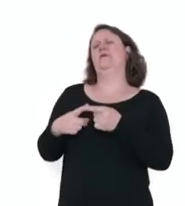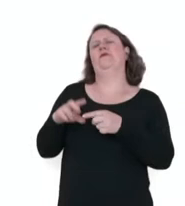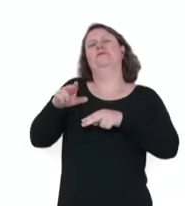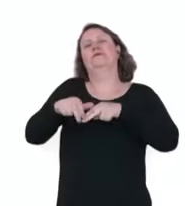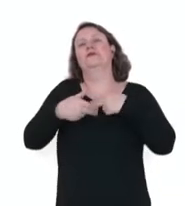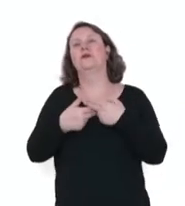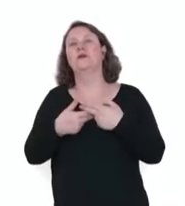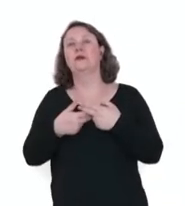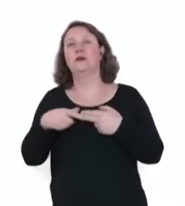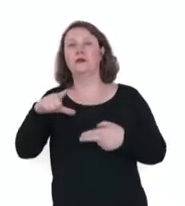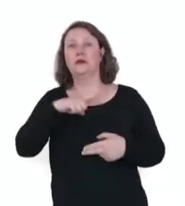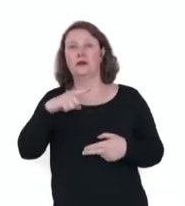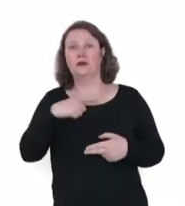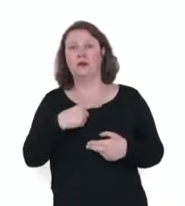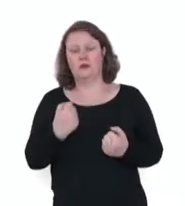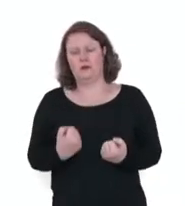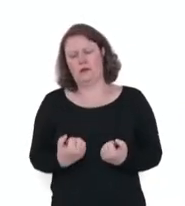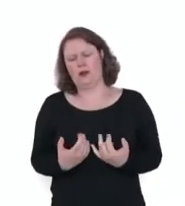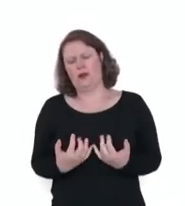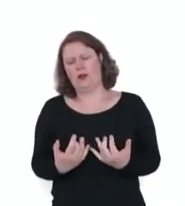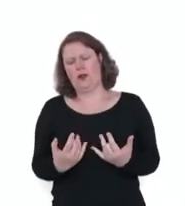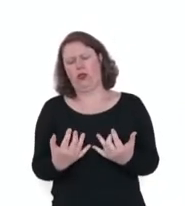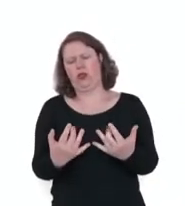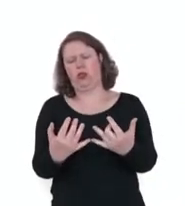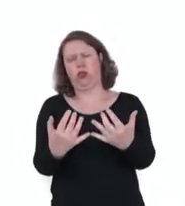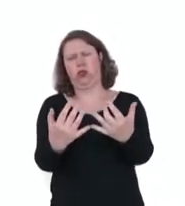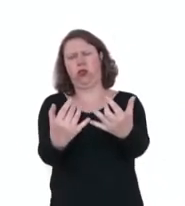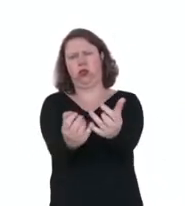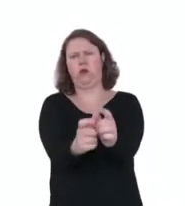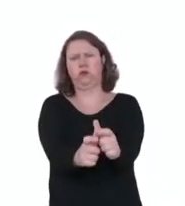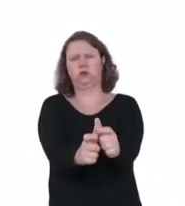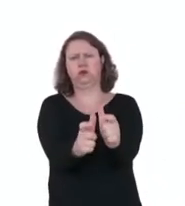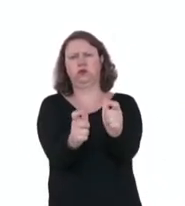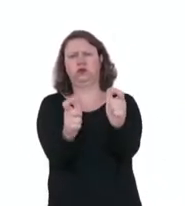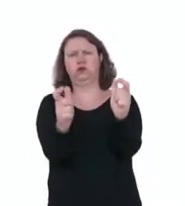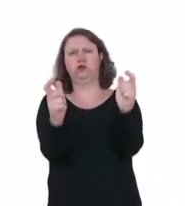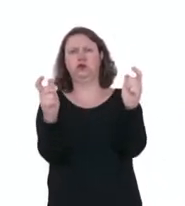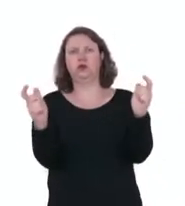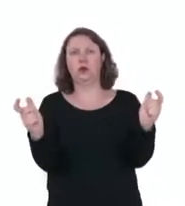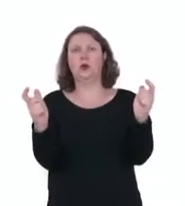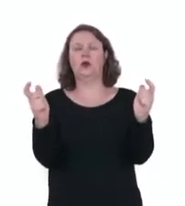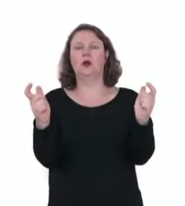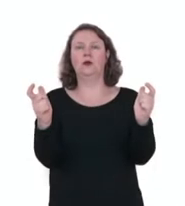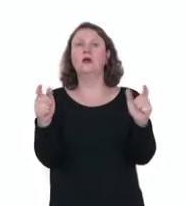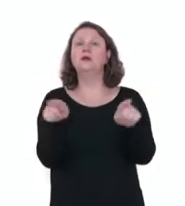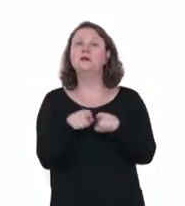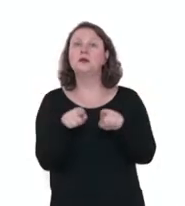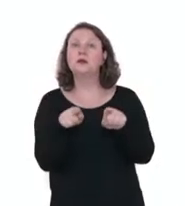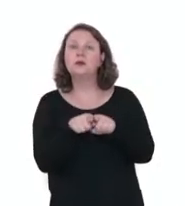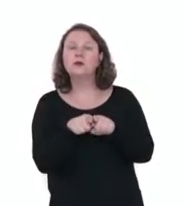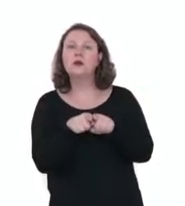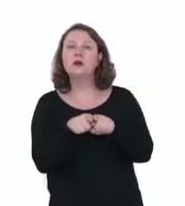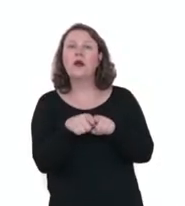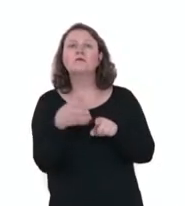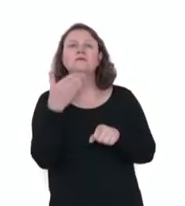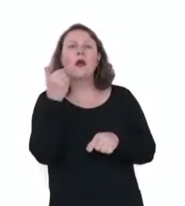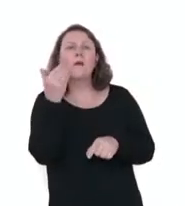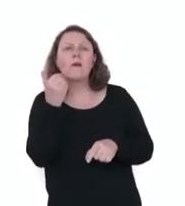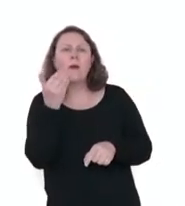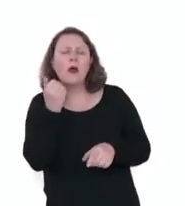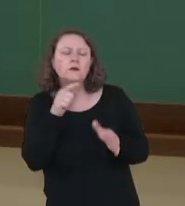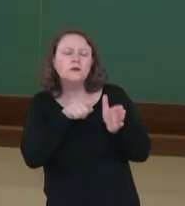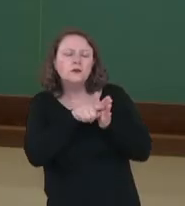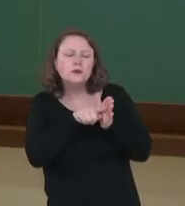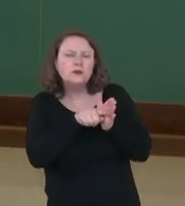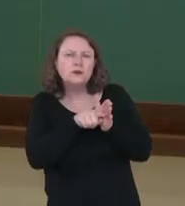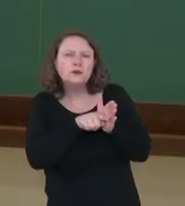ervilhas elas geram um grande número de descendentes a partir de cada cruzamento, o que facilita os estudos